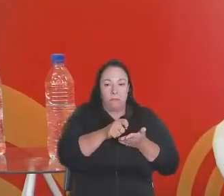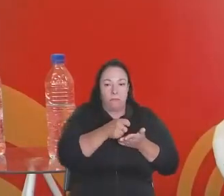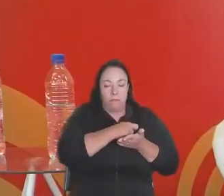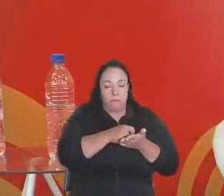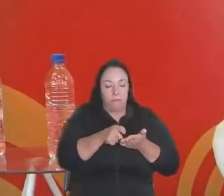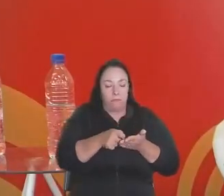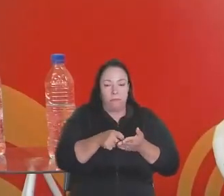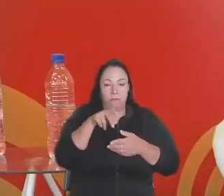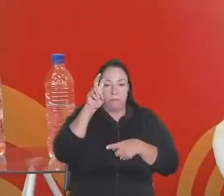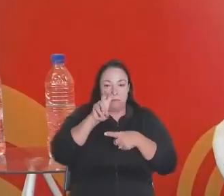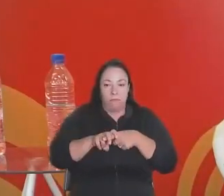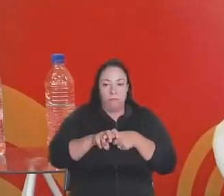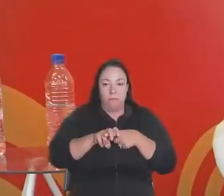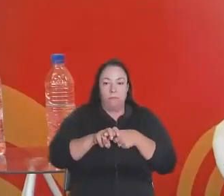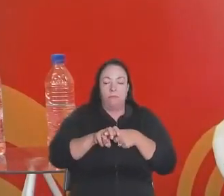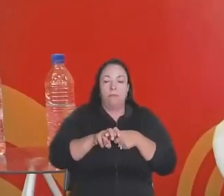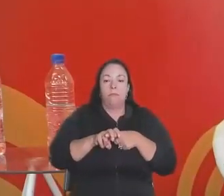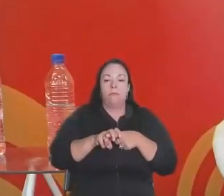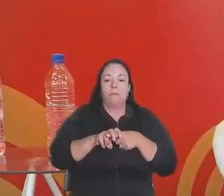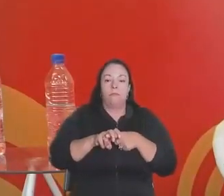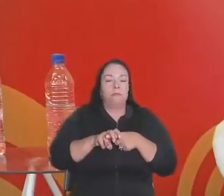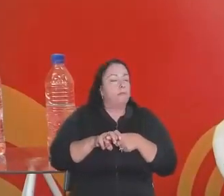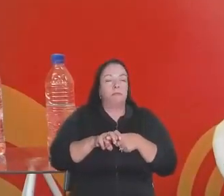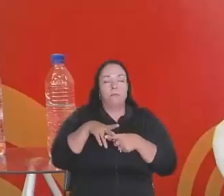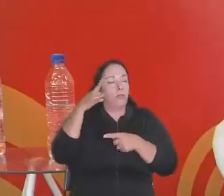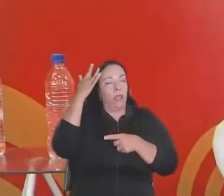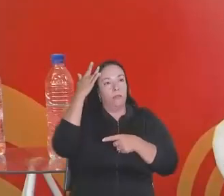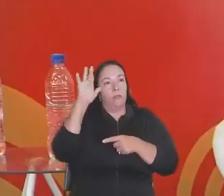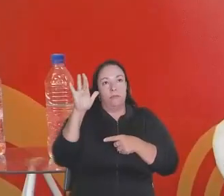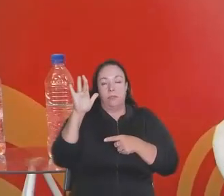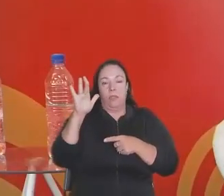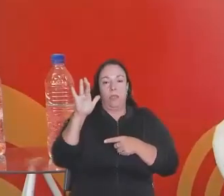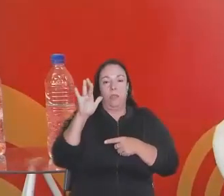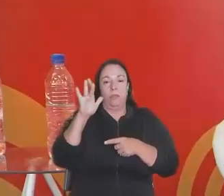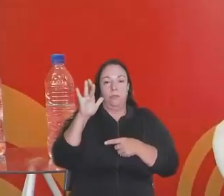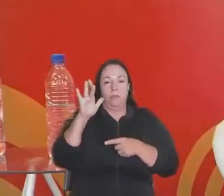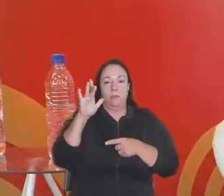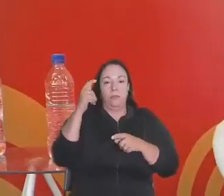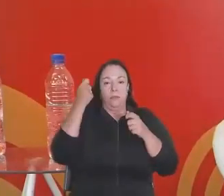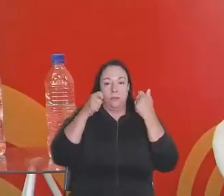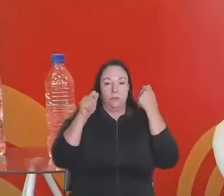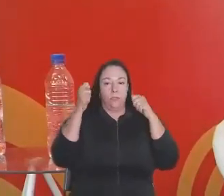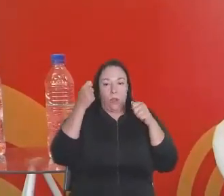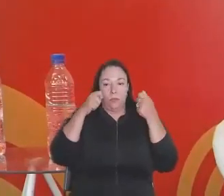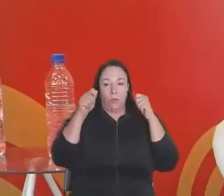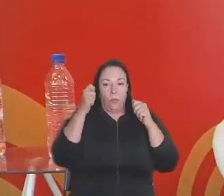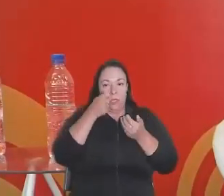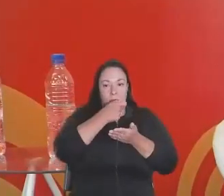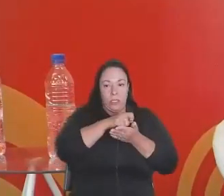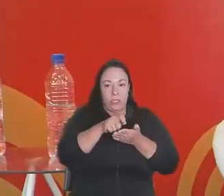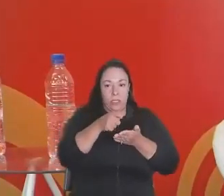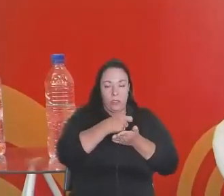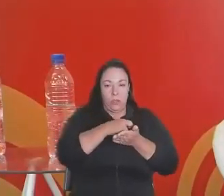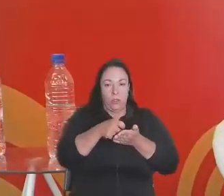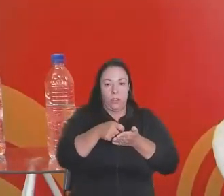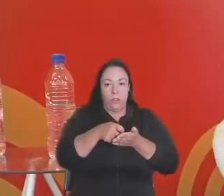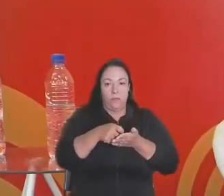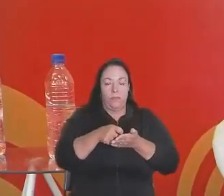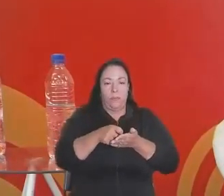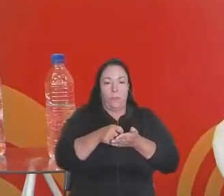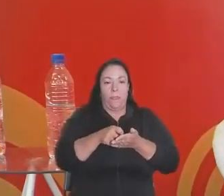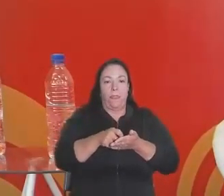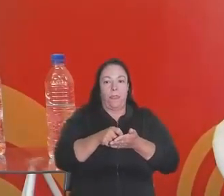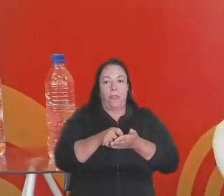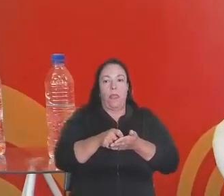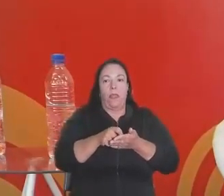sentei assim porque eu não sei se outros escritores são assim, mas eu não, para me escrever, falar assim, vou